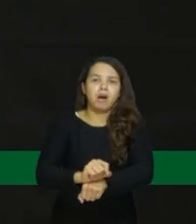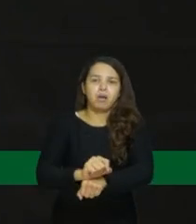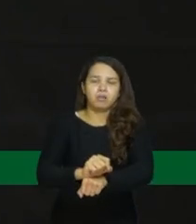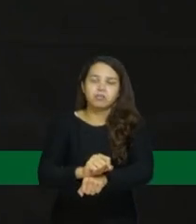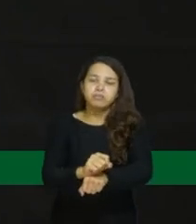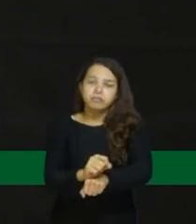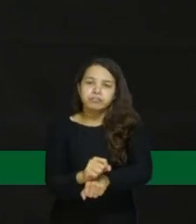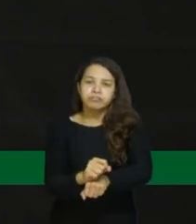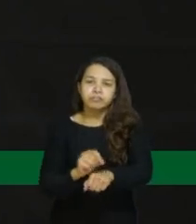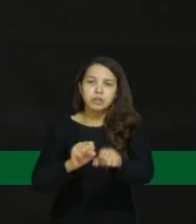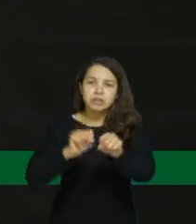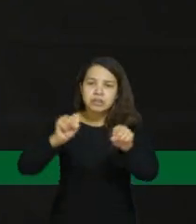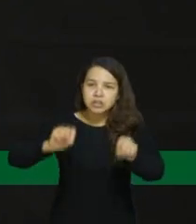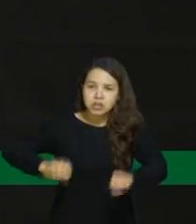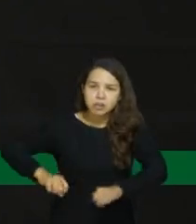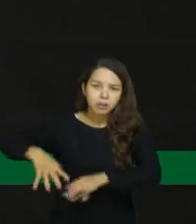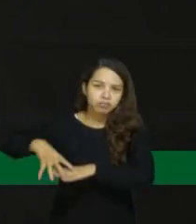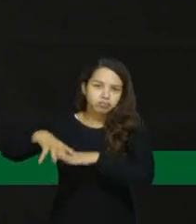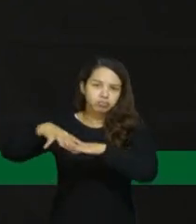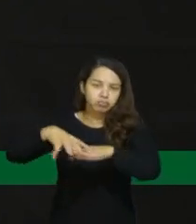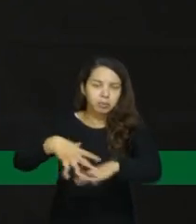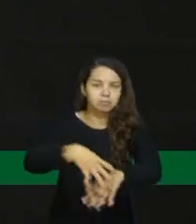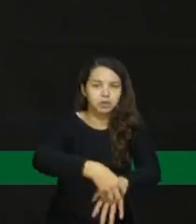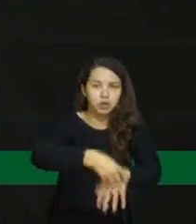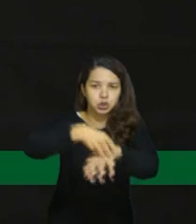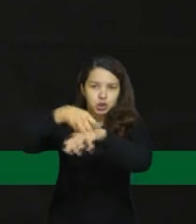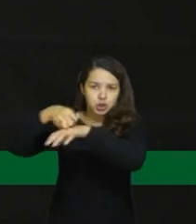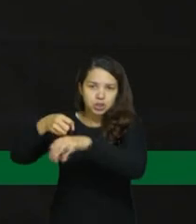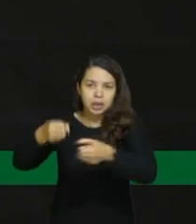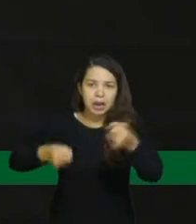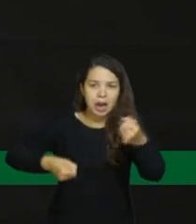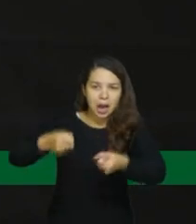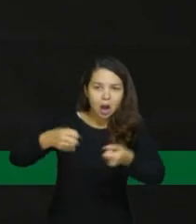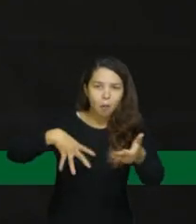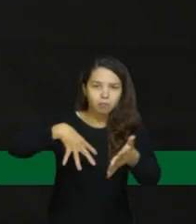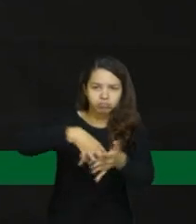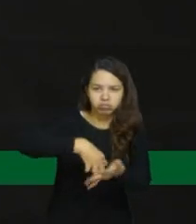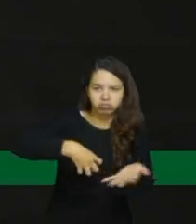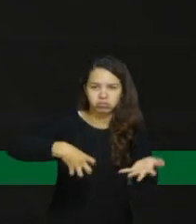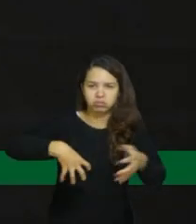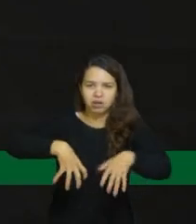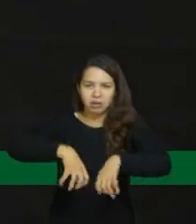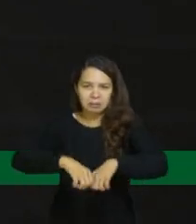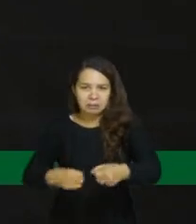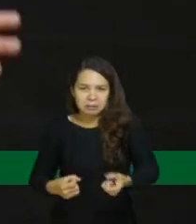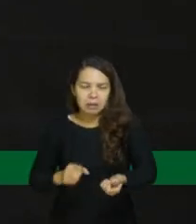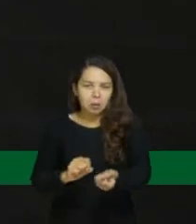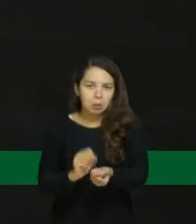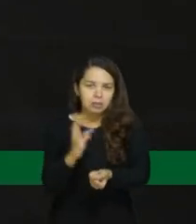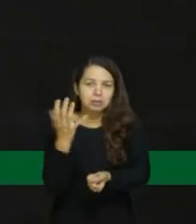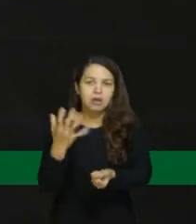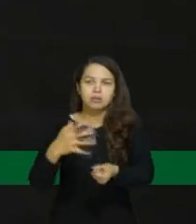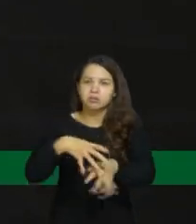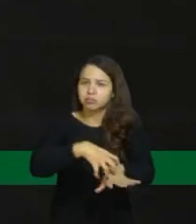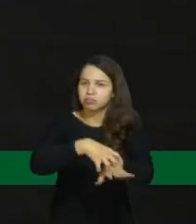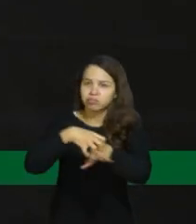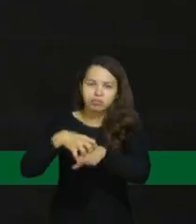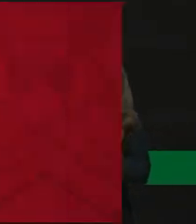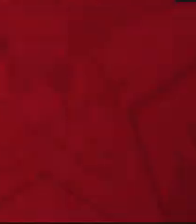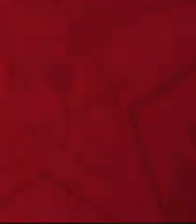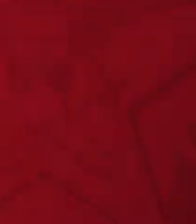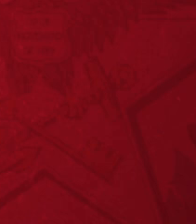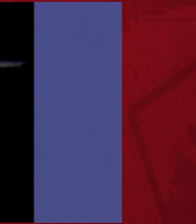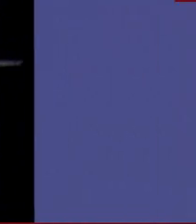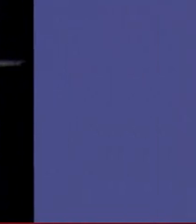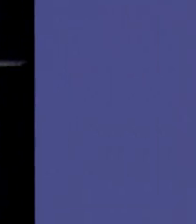Sistema de resgate e retirar carro batido lá, um para-choque, às vezes uma porcaria toda, atrapalha a vida de todo